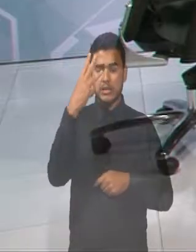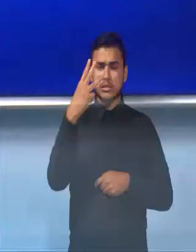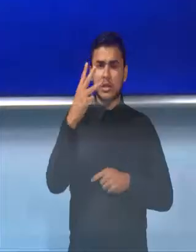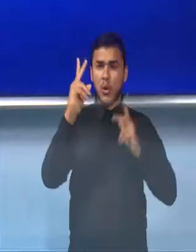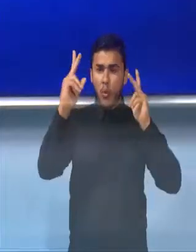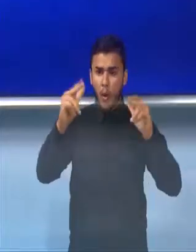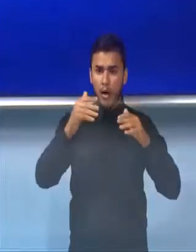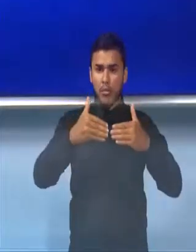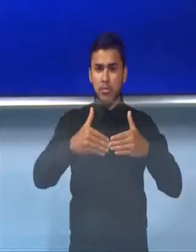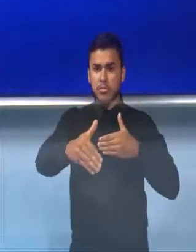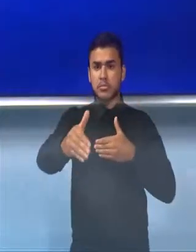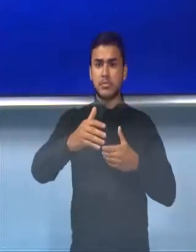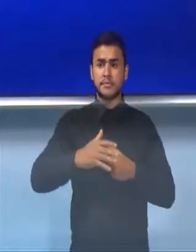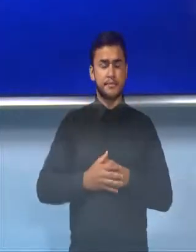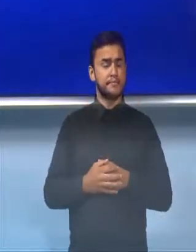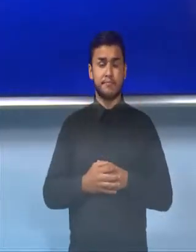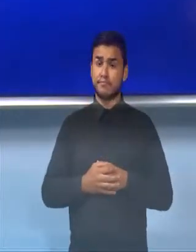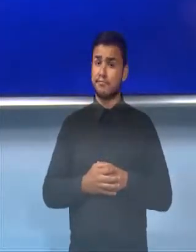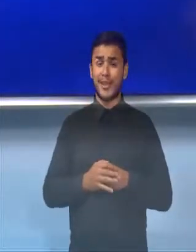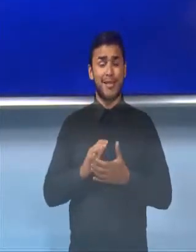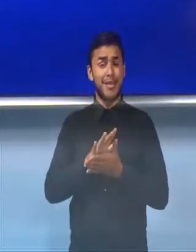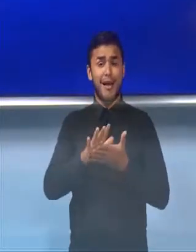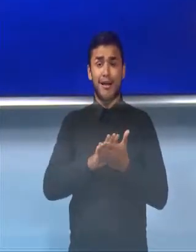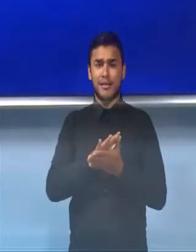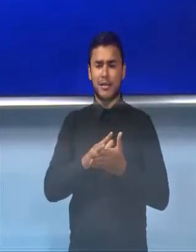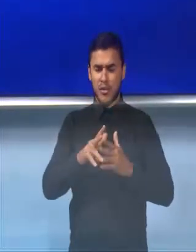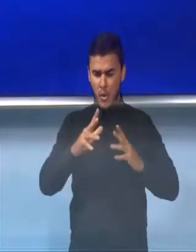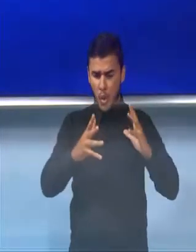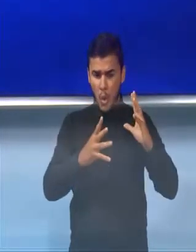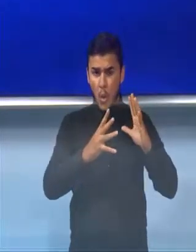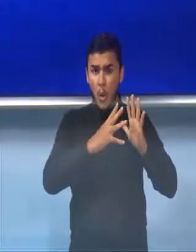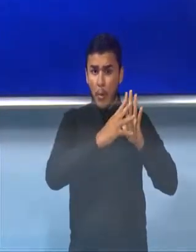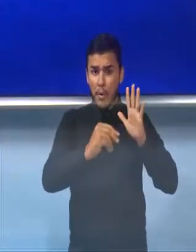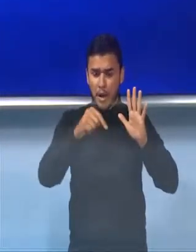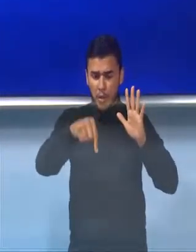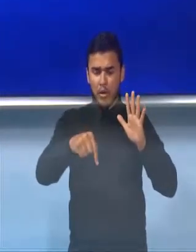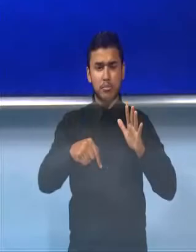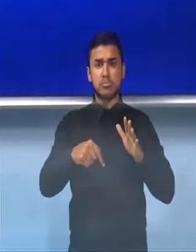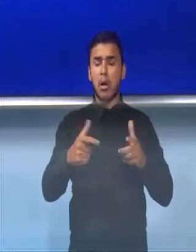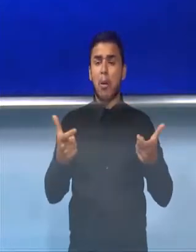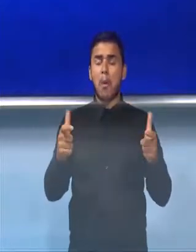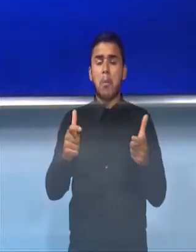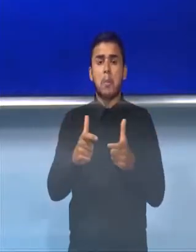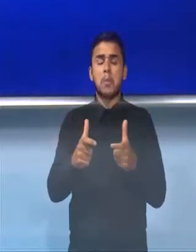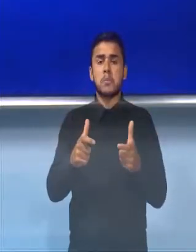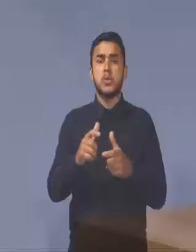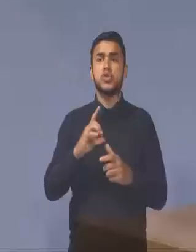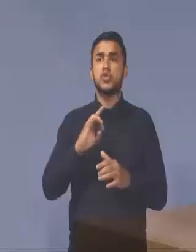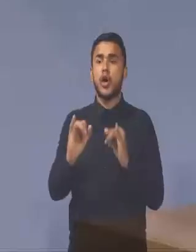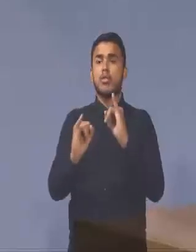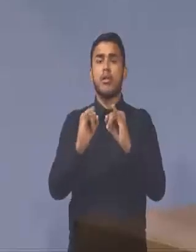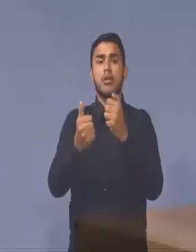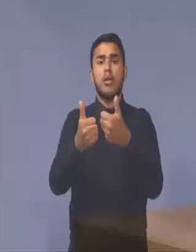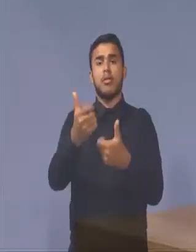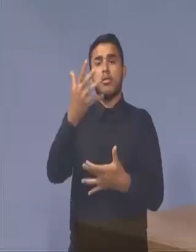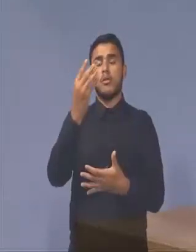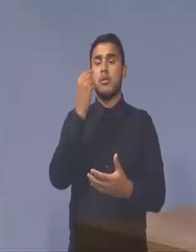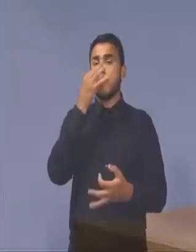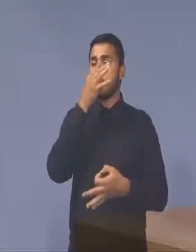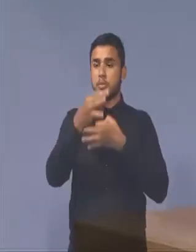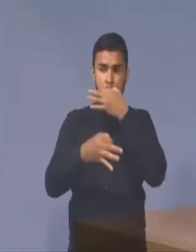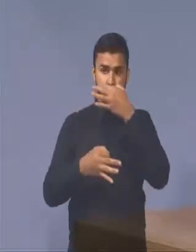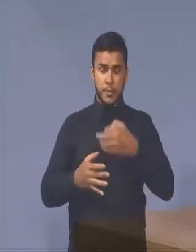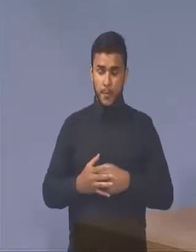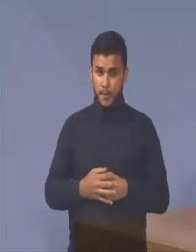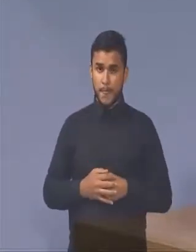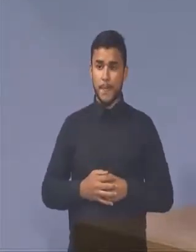pelas mídias, eu não vi produzir os efeitos, né, que se esperava. É dessa perspectiva que eu quero colocar. Tem limite, mas... Eu sou